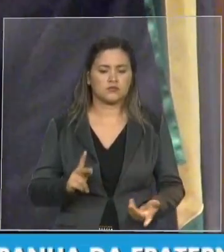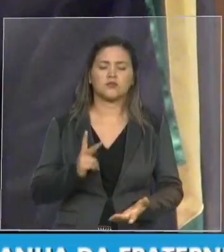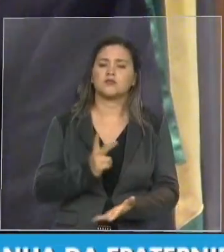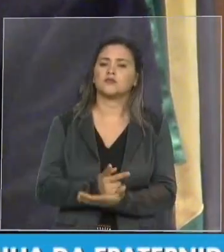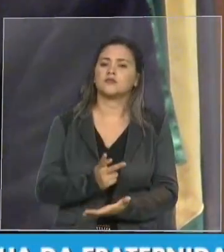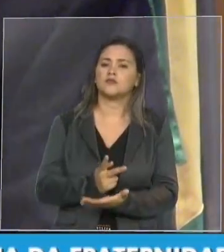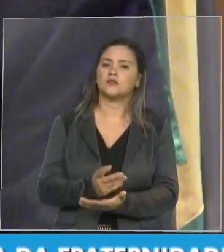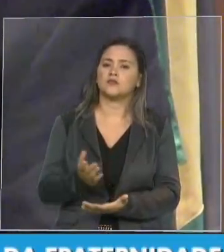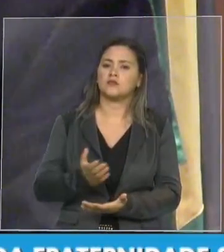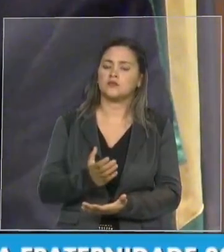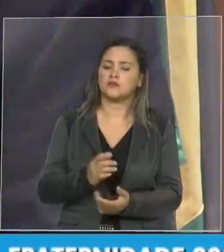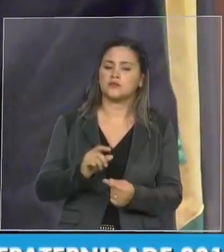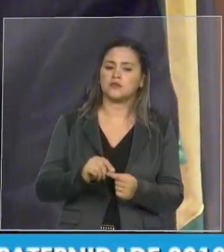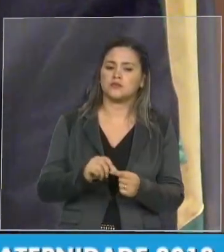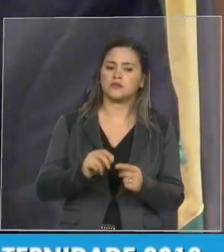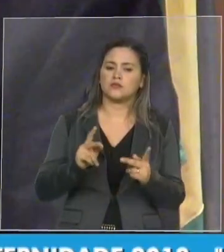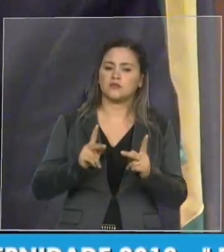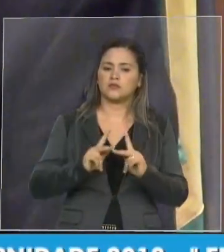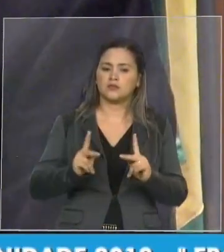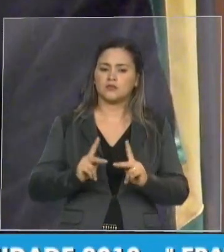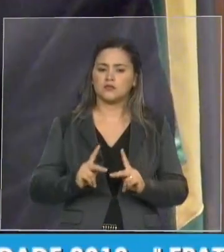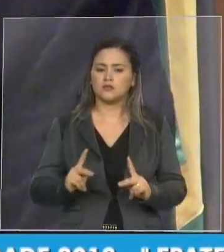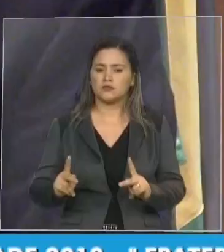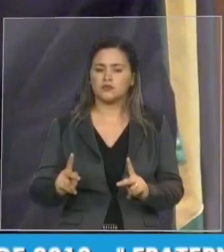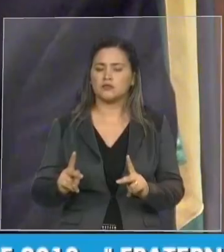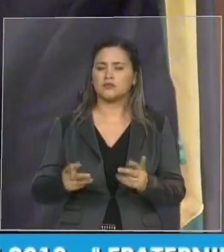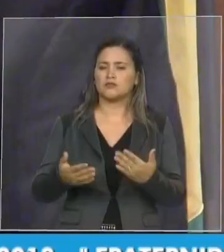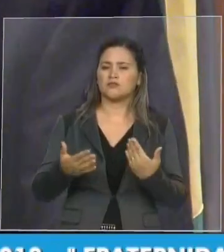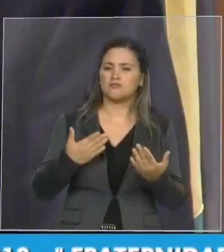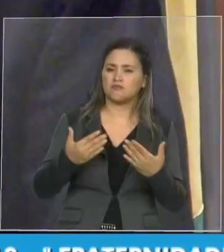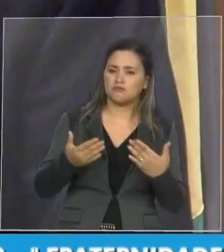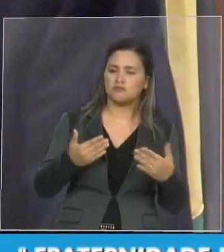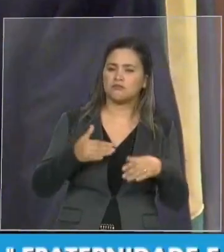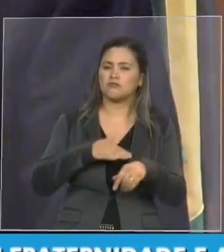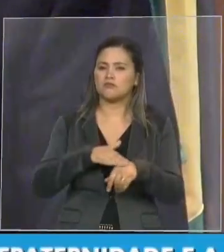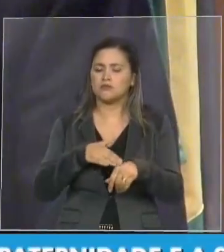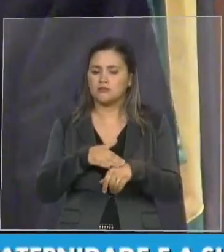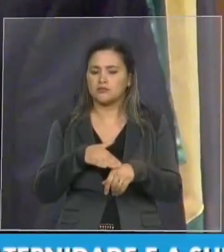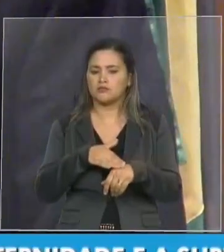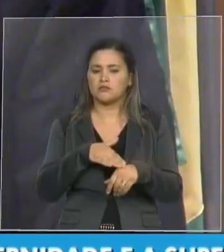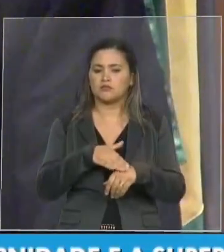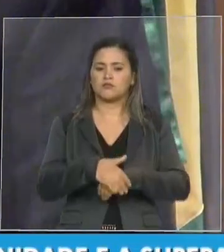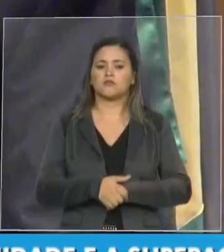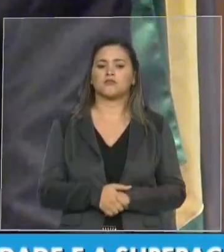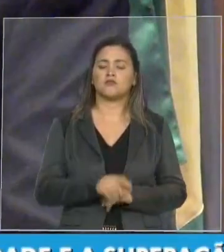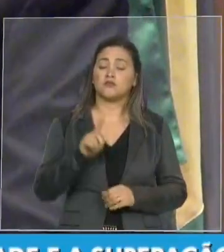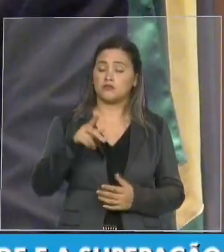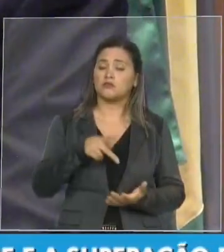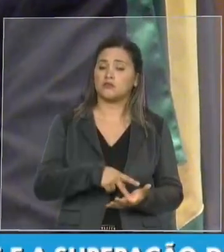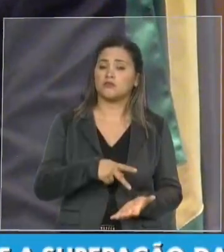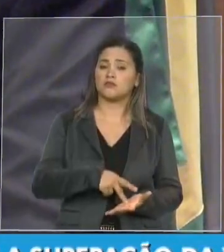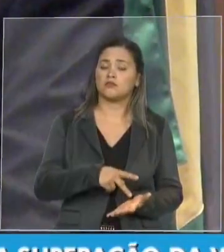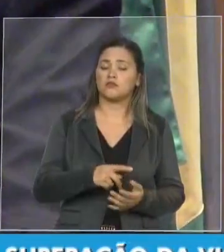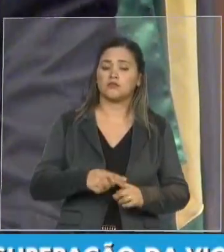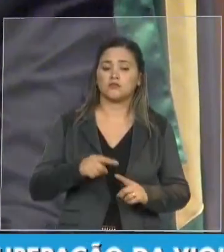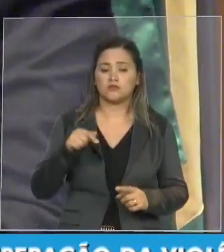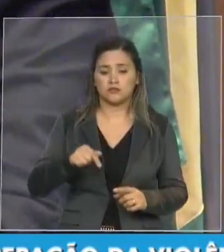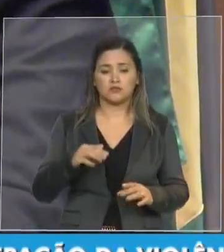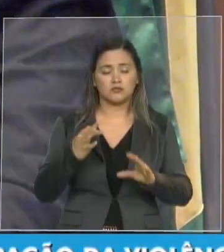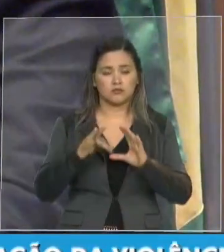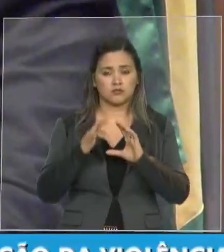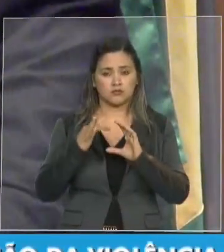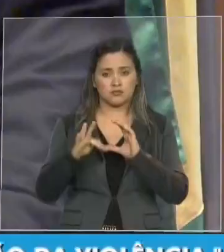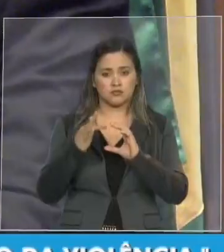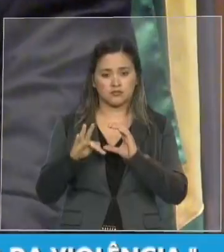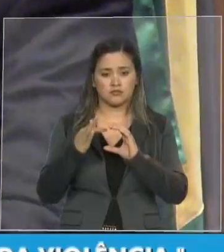conflitos no conchavo, na conversa. De fato, essa campanha da fraternidade